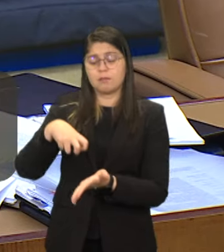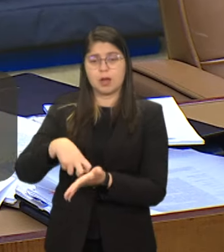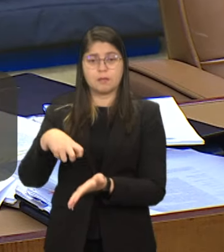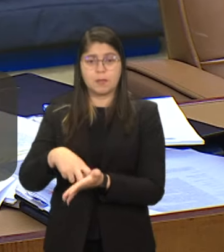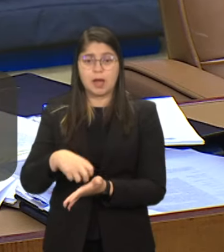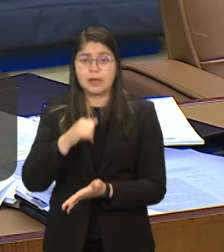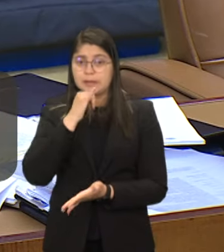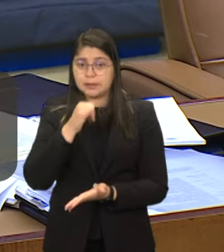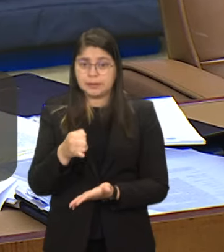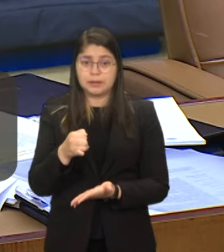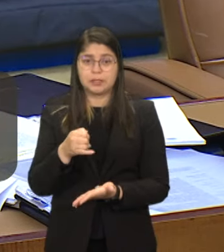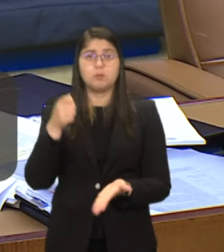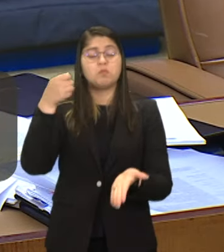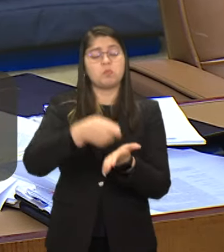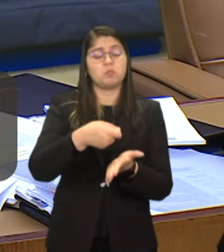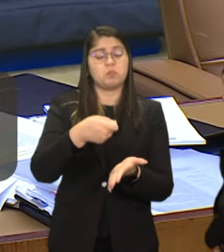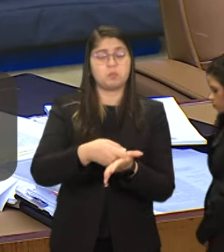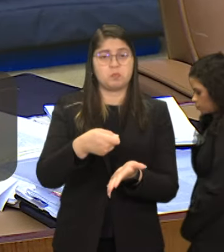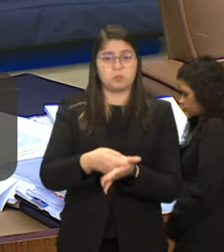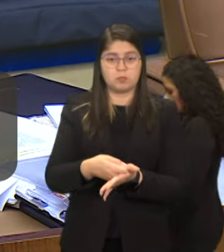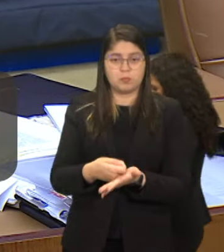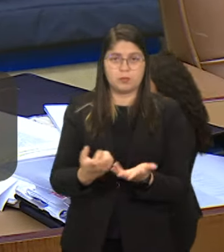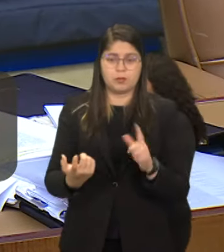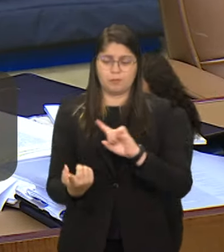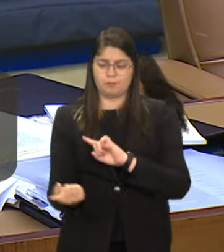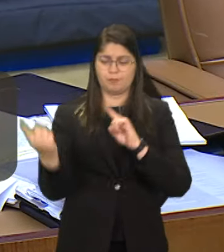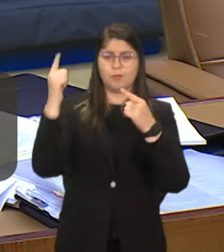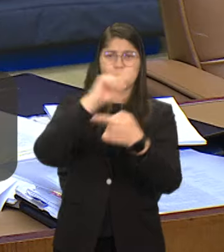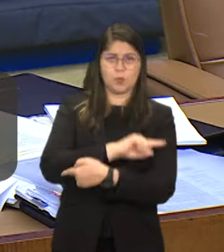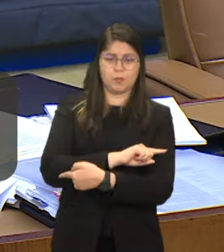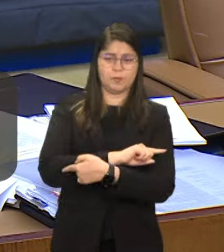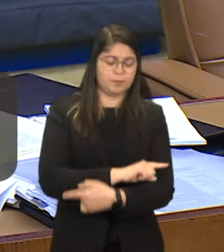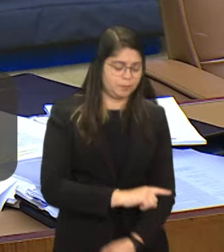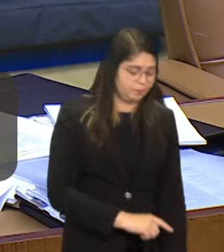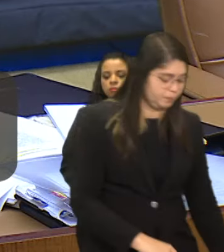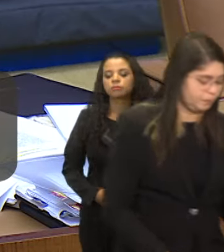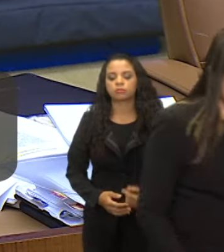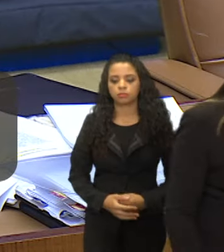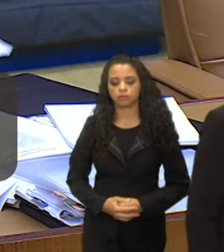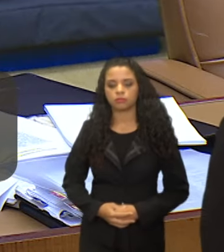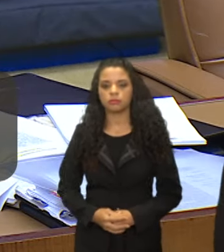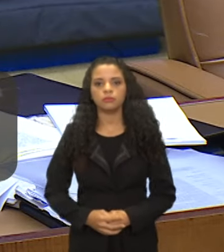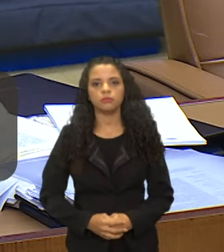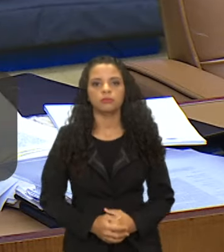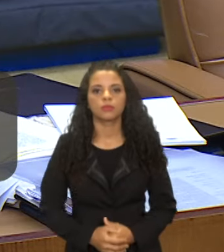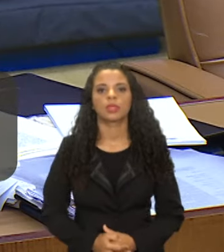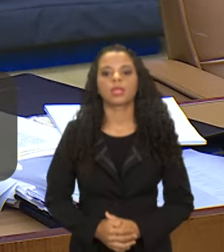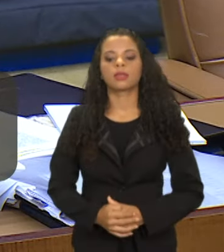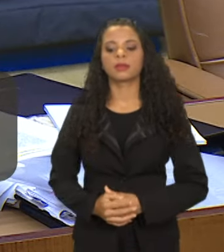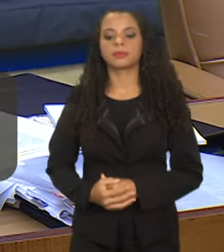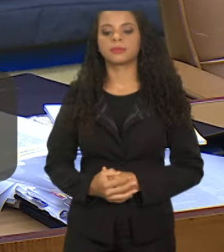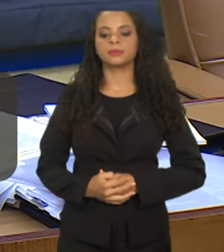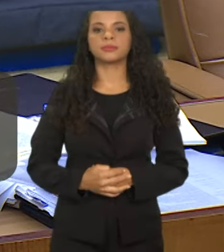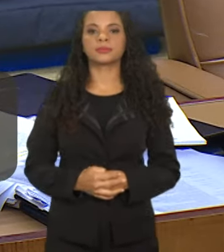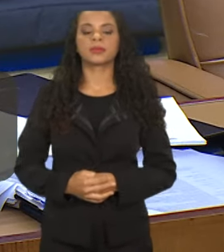que exigissem. Ou seja, inverteu totalmente a lógica da questão, porque nós não estamos